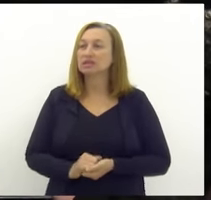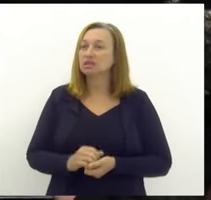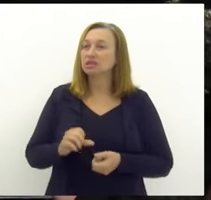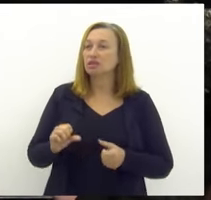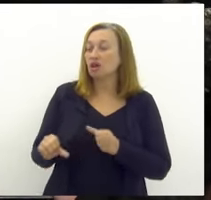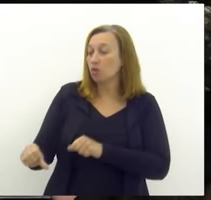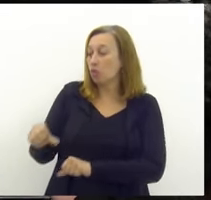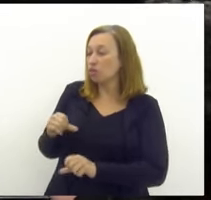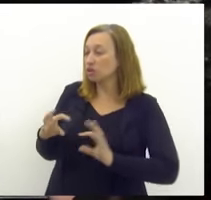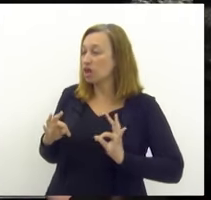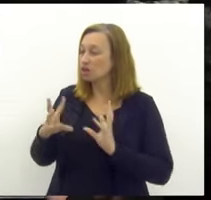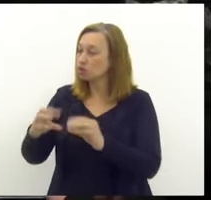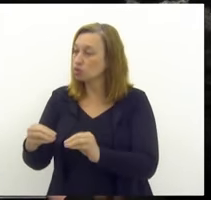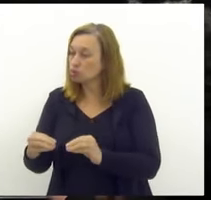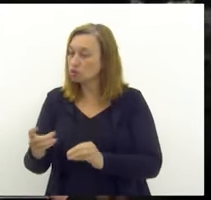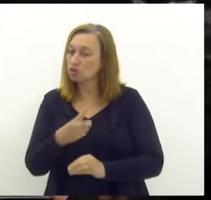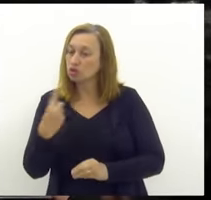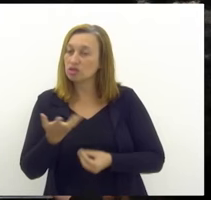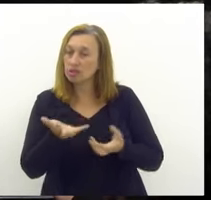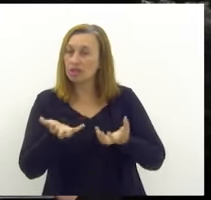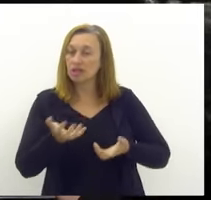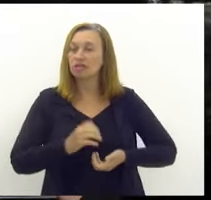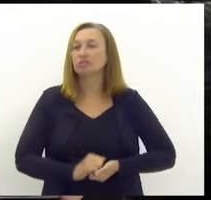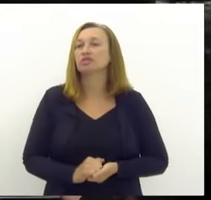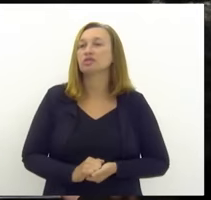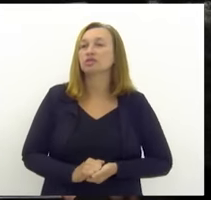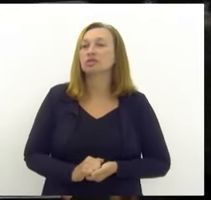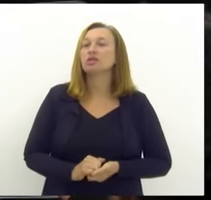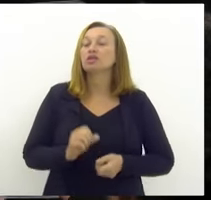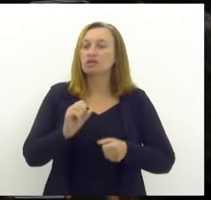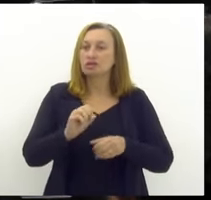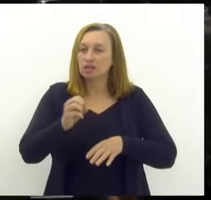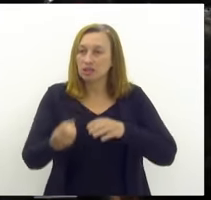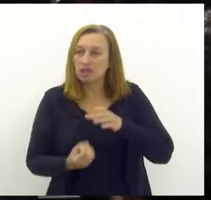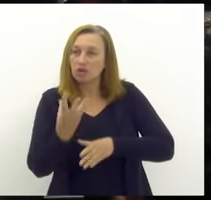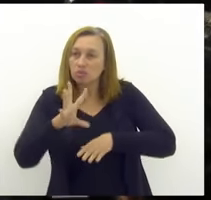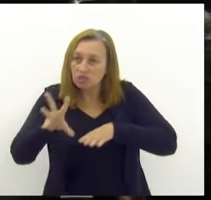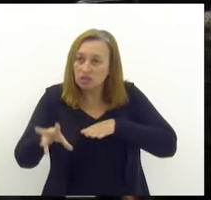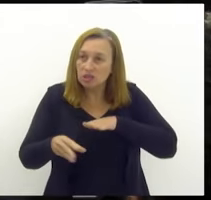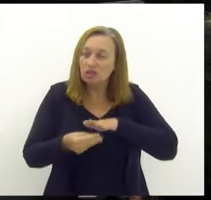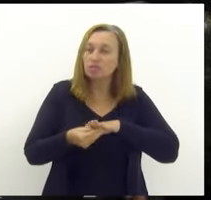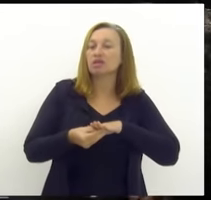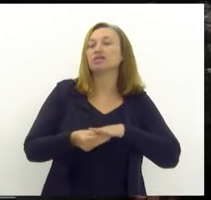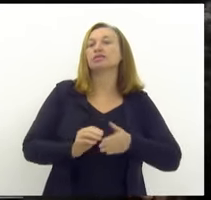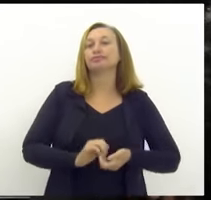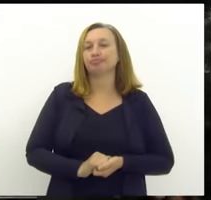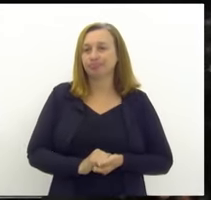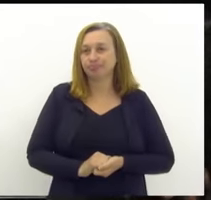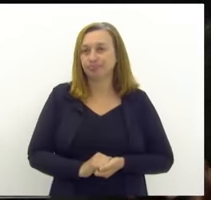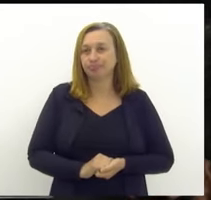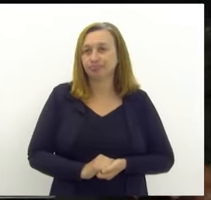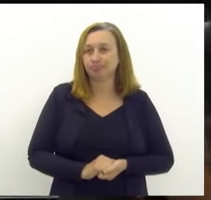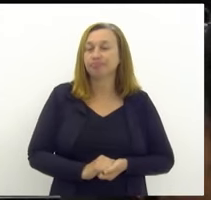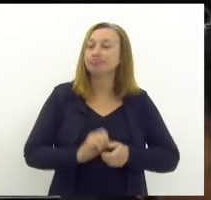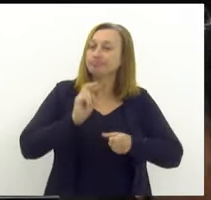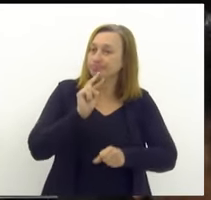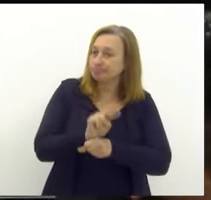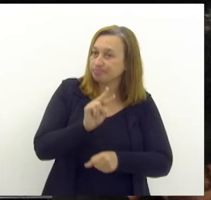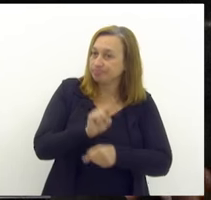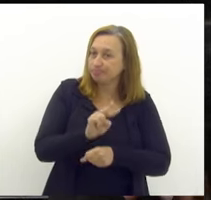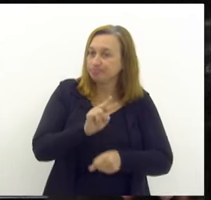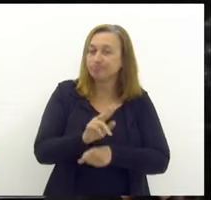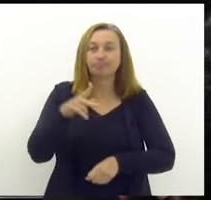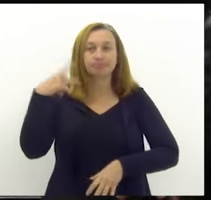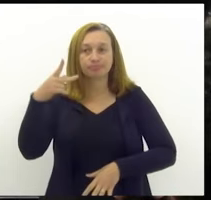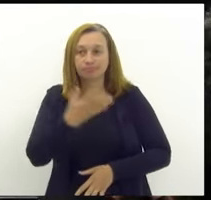contraditório de nossa parte fizemos emenda emendas pra gente proteger a política